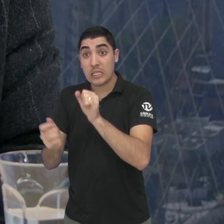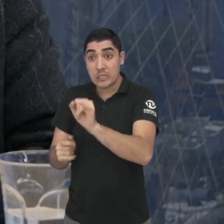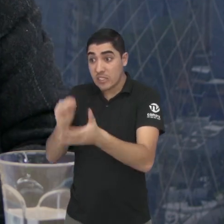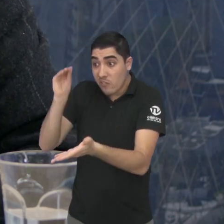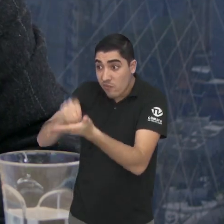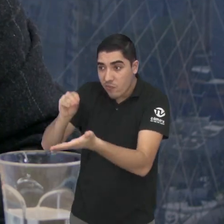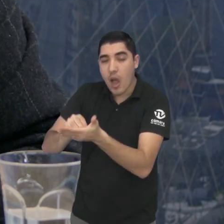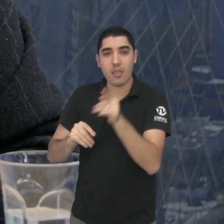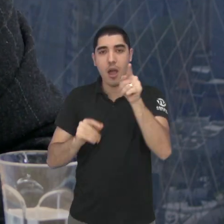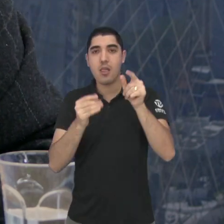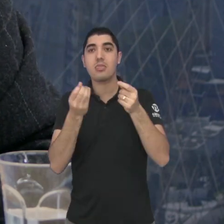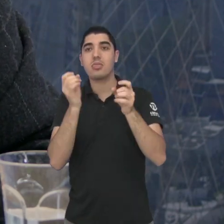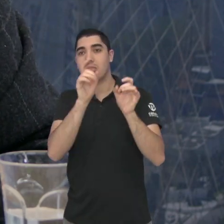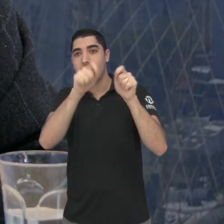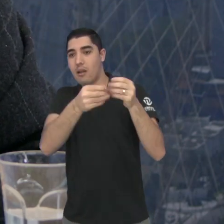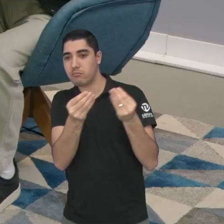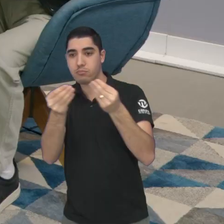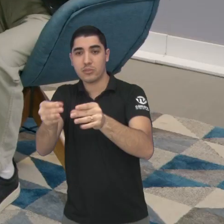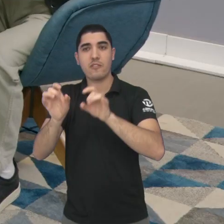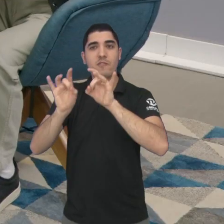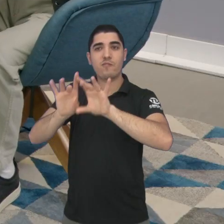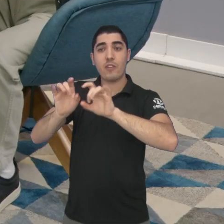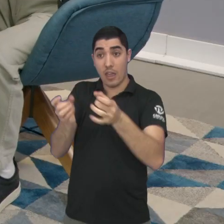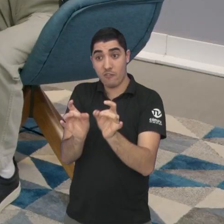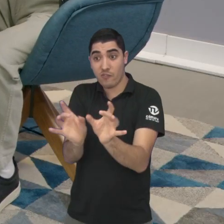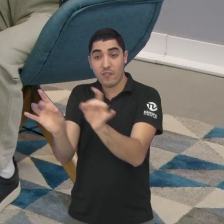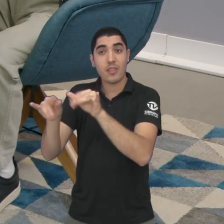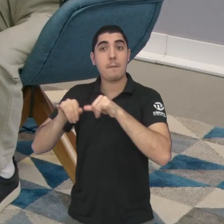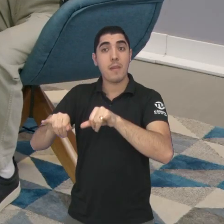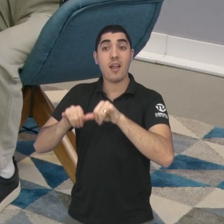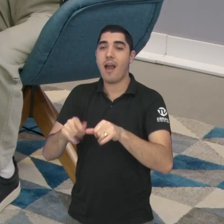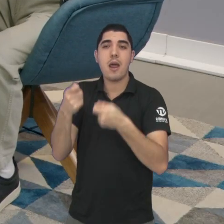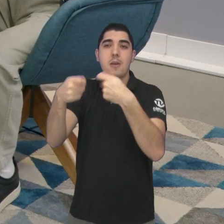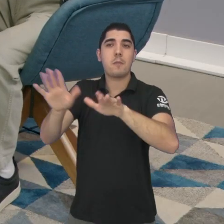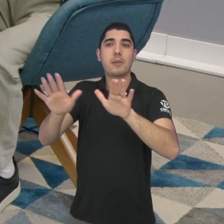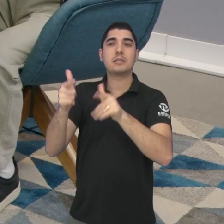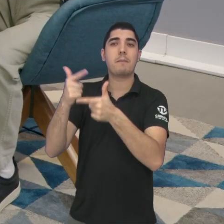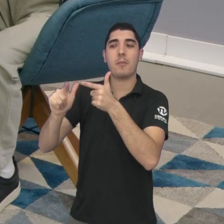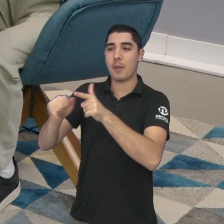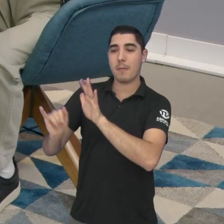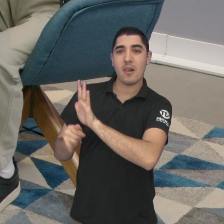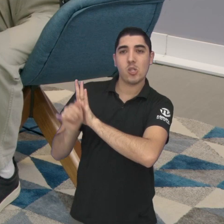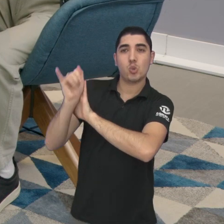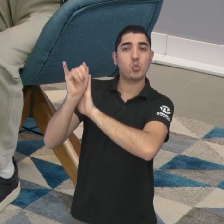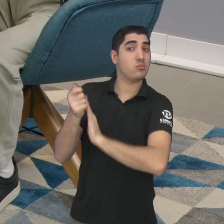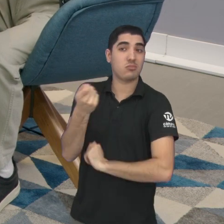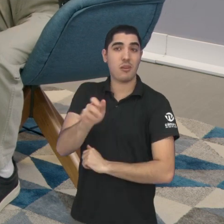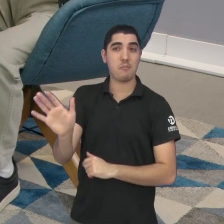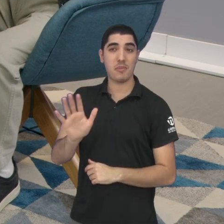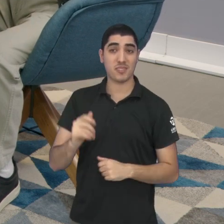no mercado. Você não tem inflação. Porque o problema da inflação é exatamente a questão de